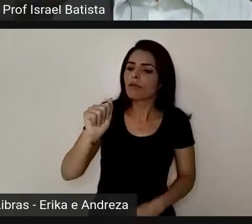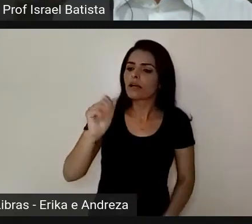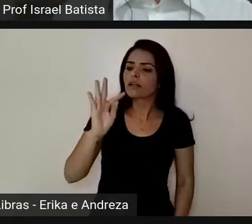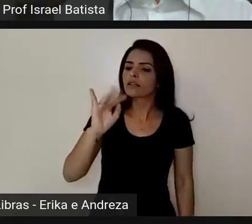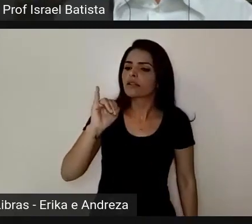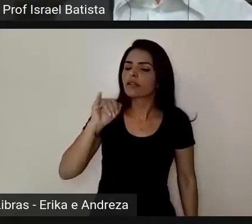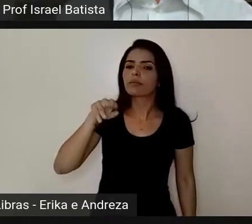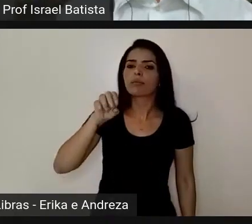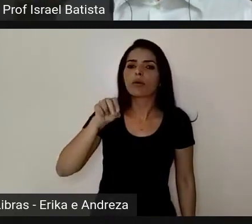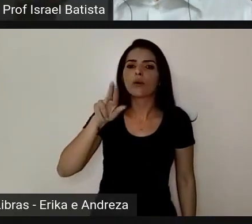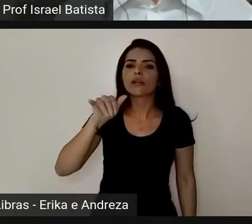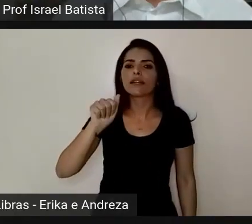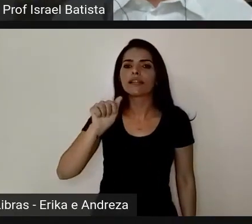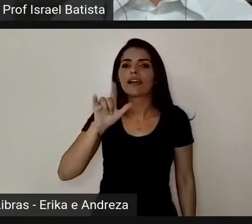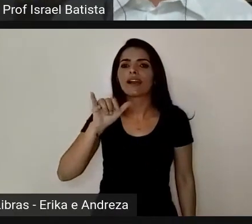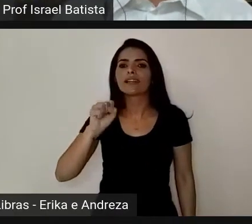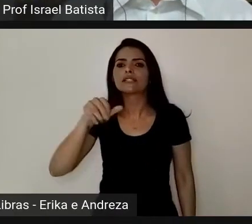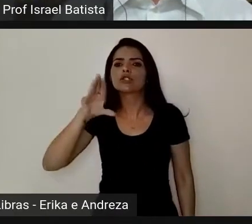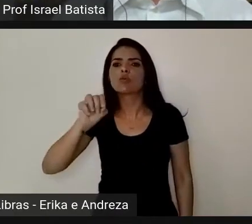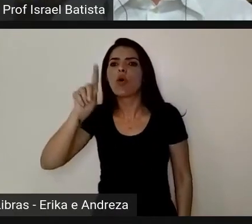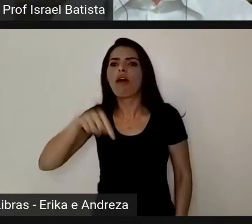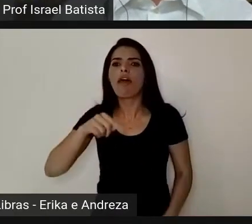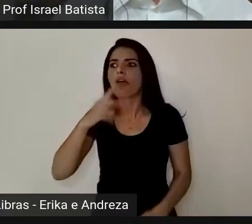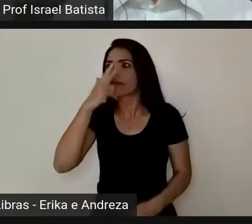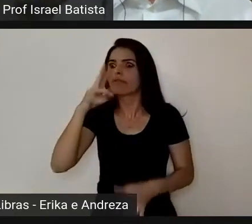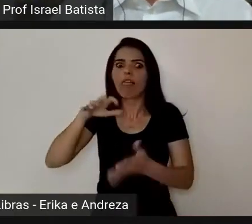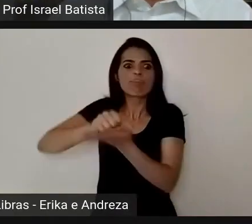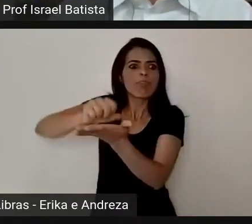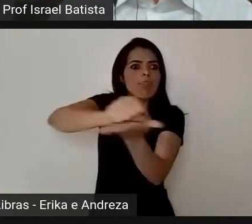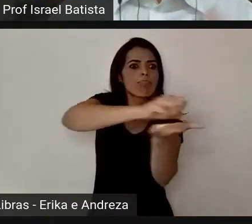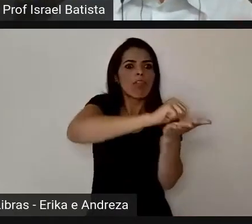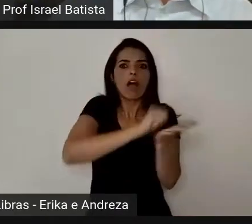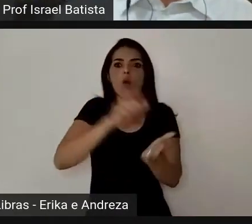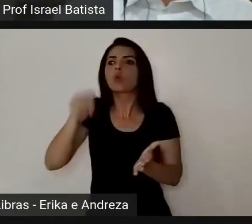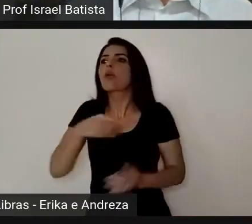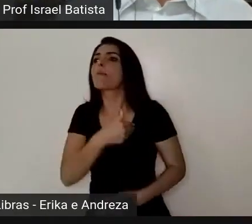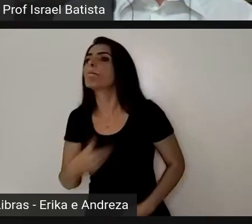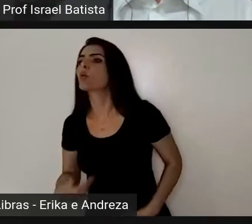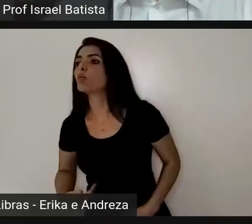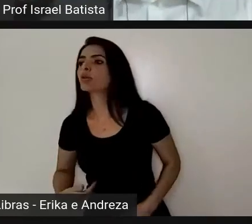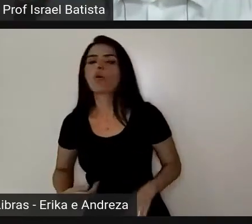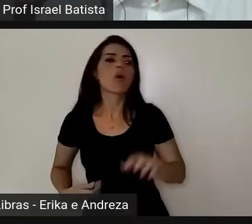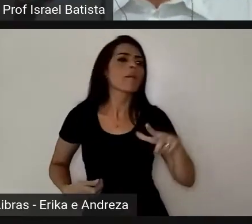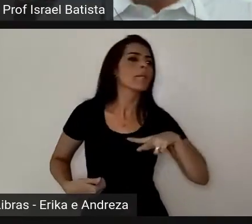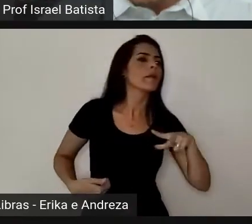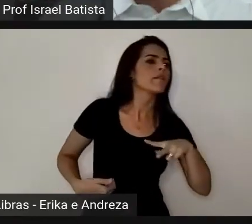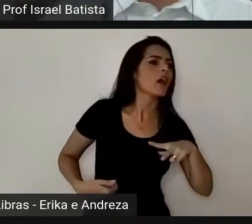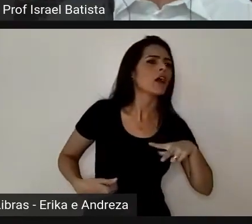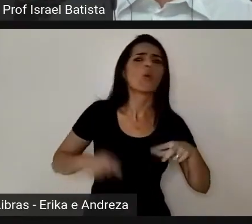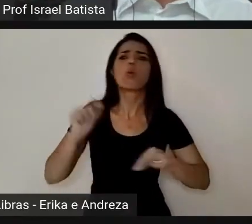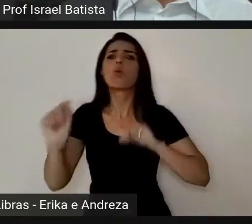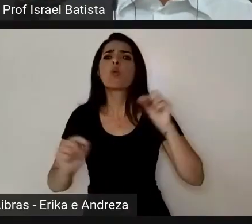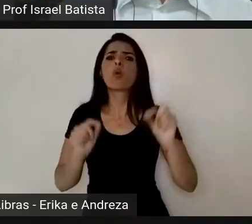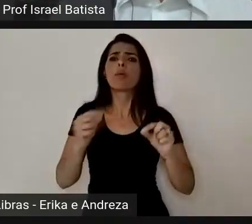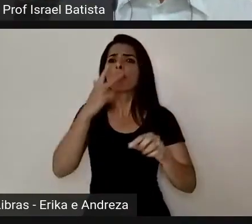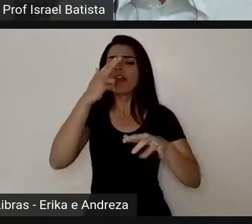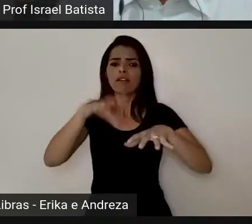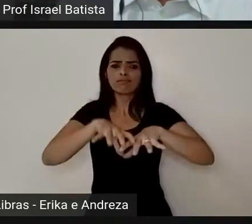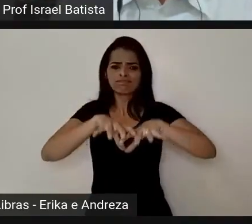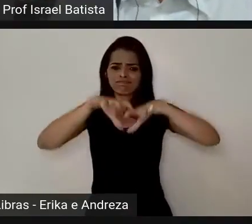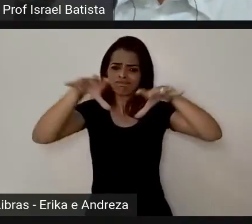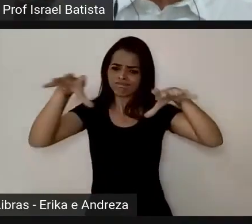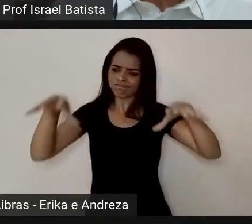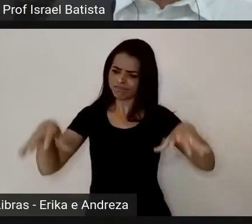confusão que ainda existe muito profunda entre o que é público e o que é privado. Essas duas esferas elas